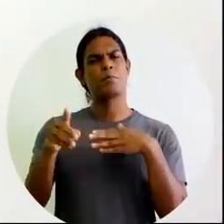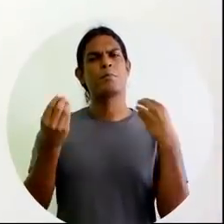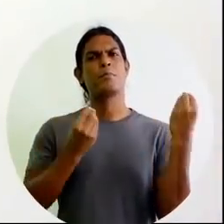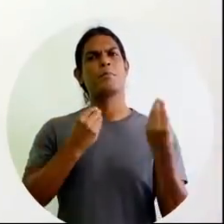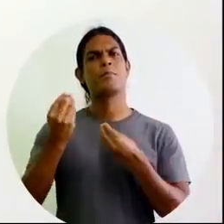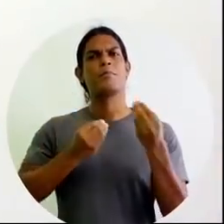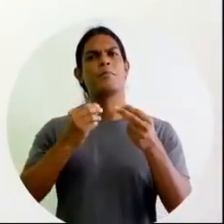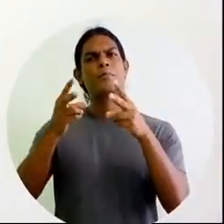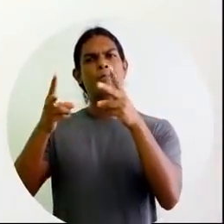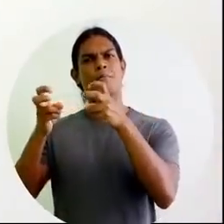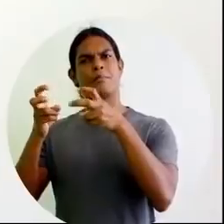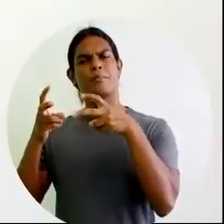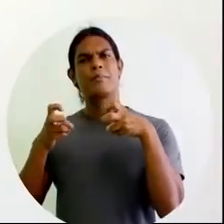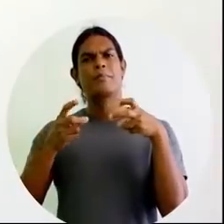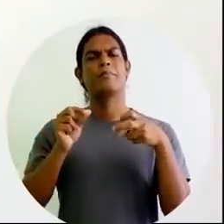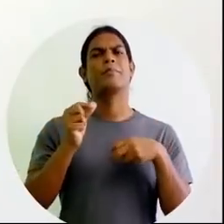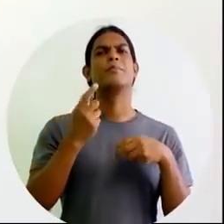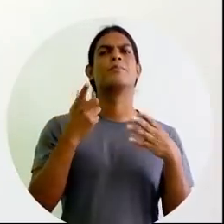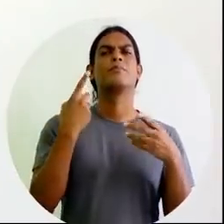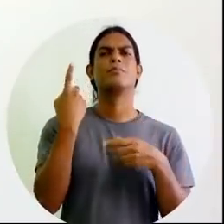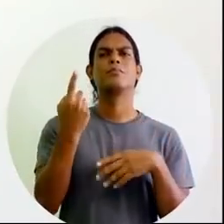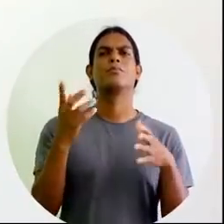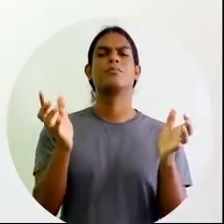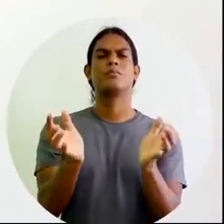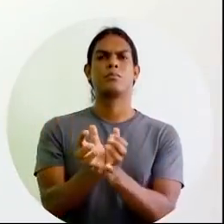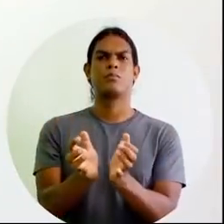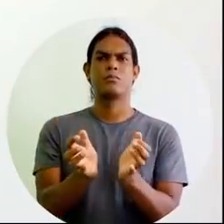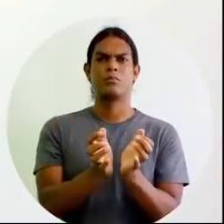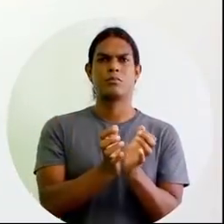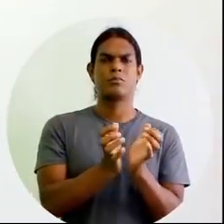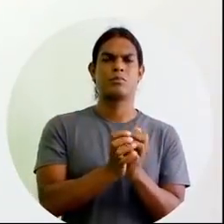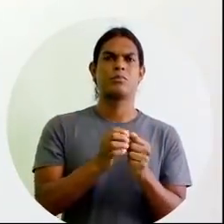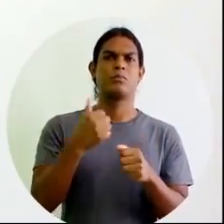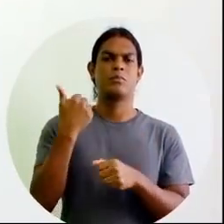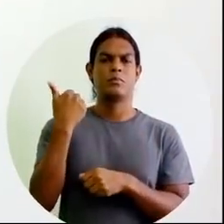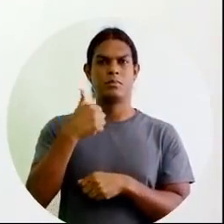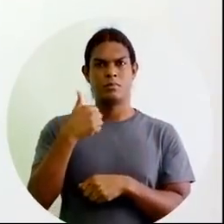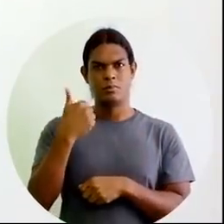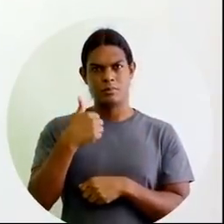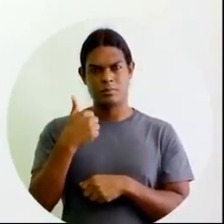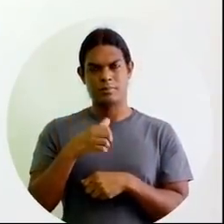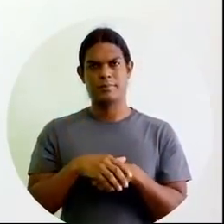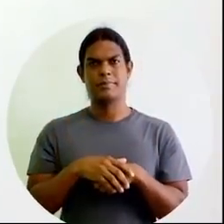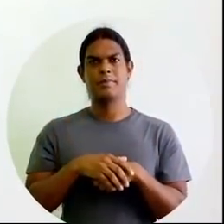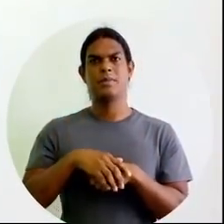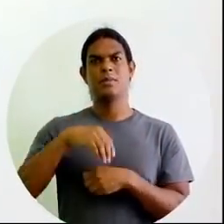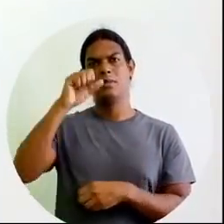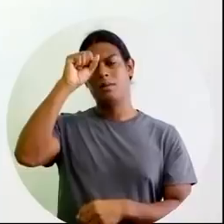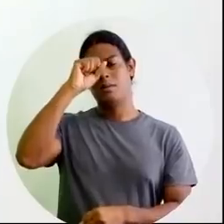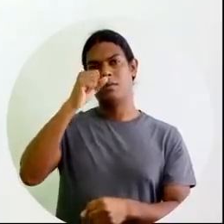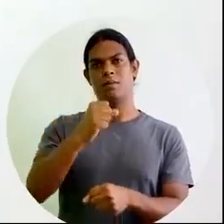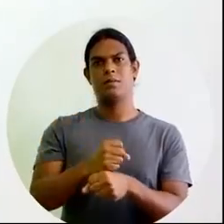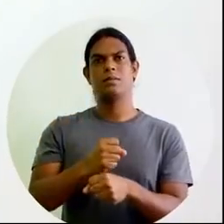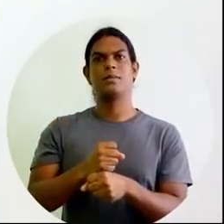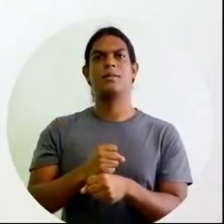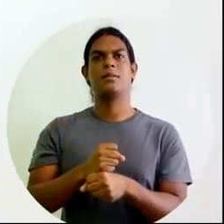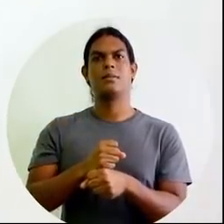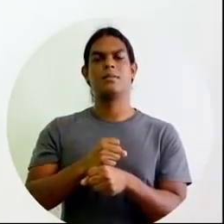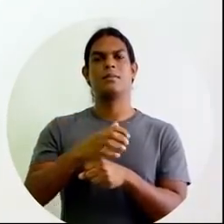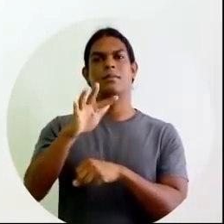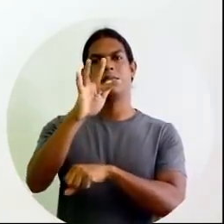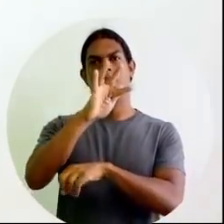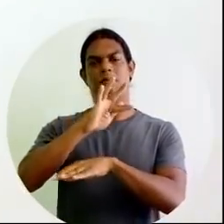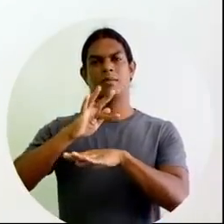pode perguntar, mas como é que eu vou identificar um grupo? Primeiro, pela liderança, que a gente chama